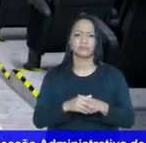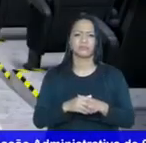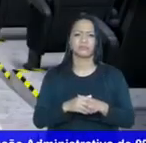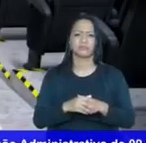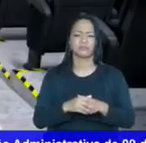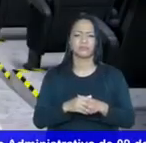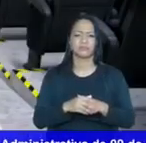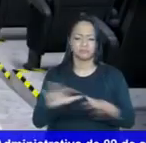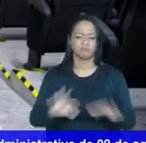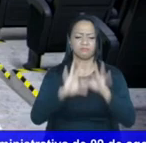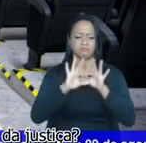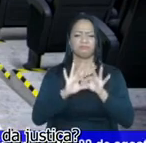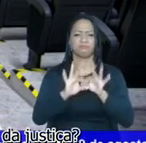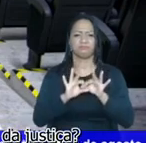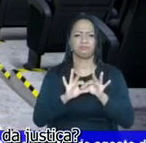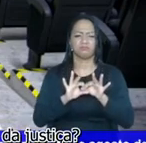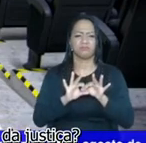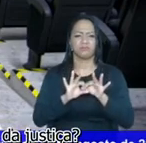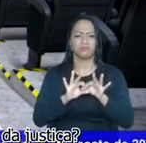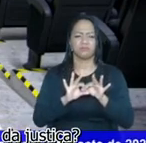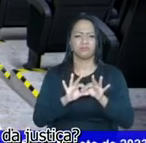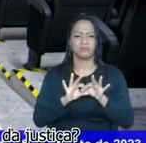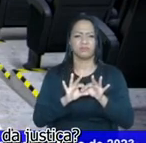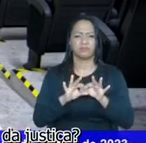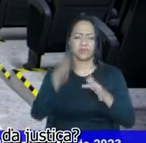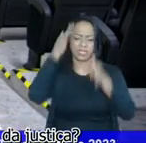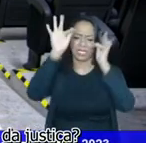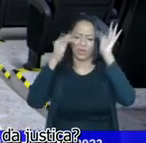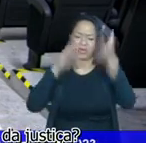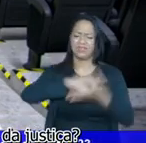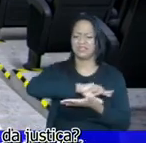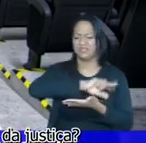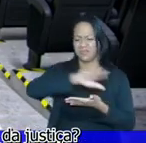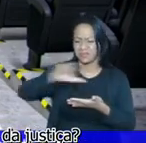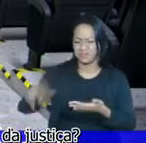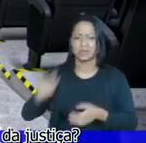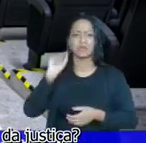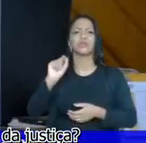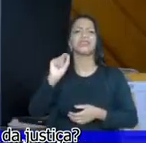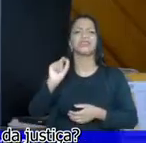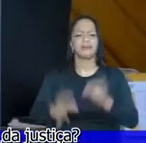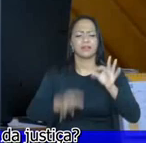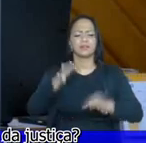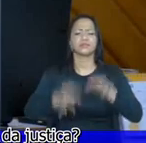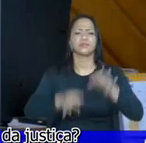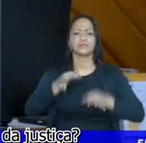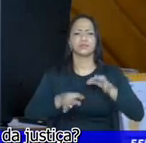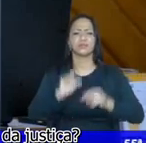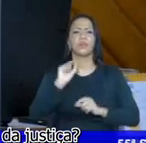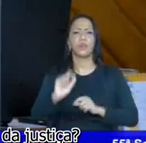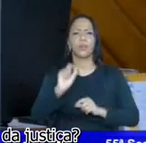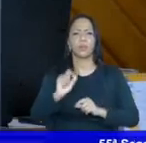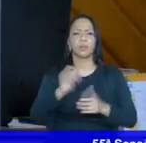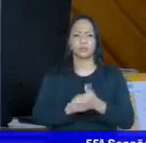a filiação a teorias diversas de o que é a justiça, o que